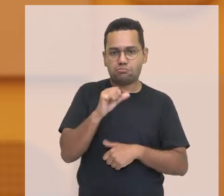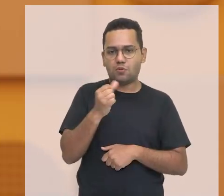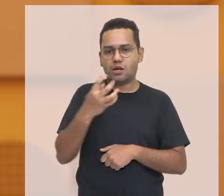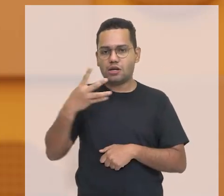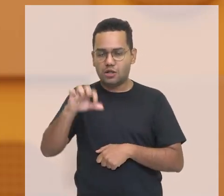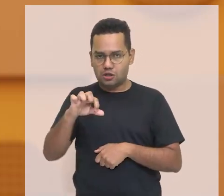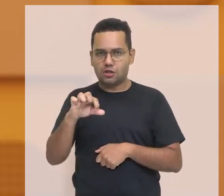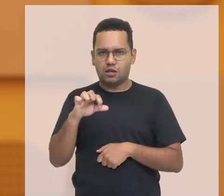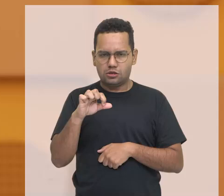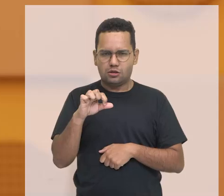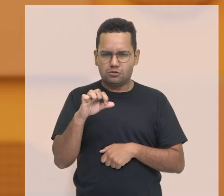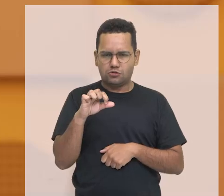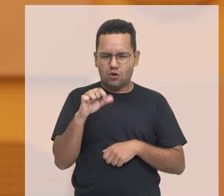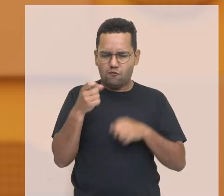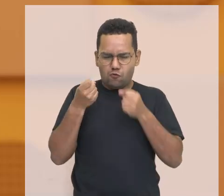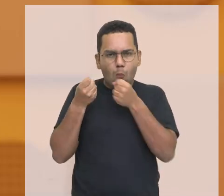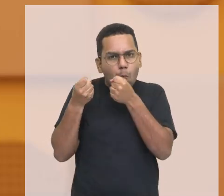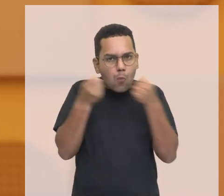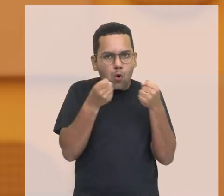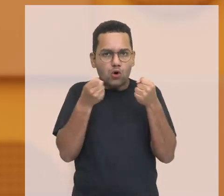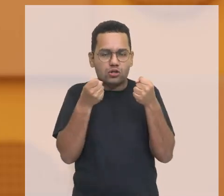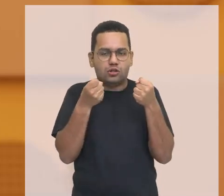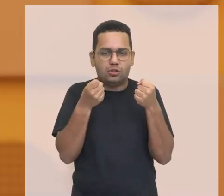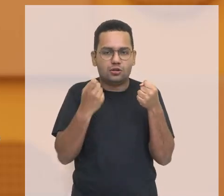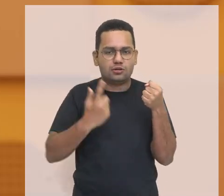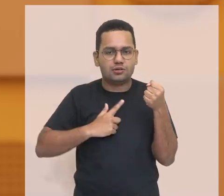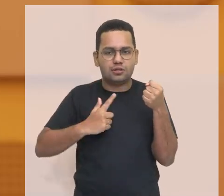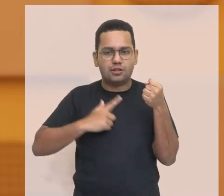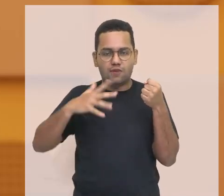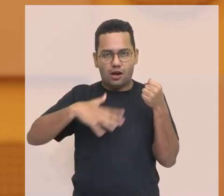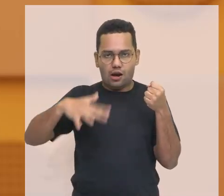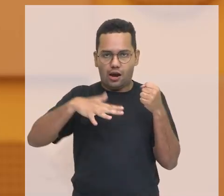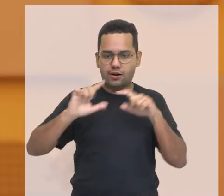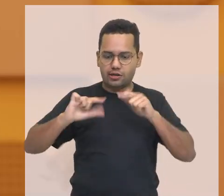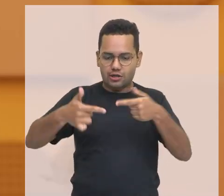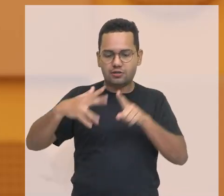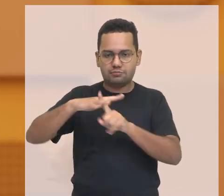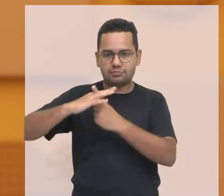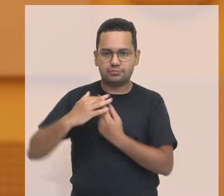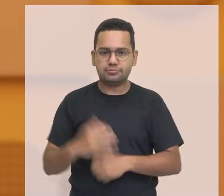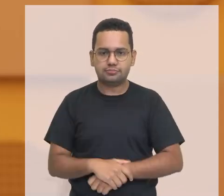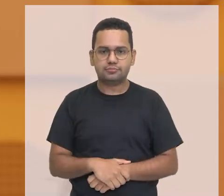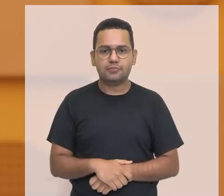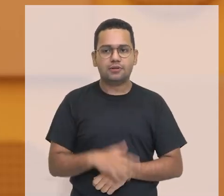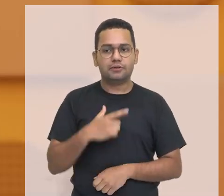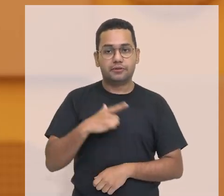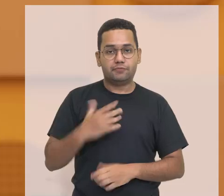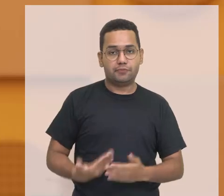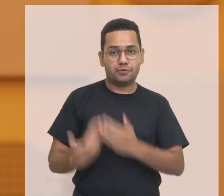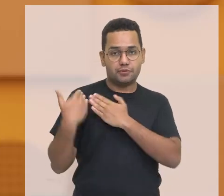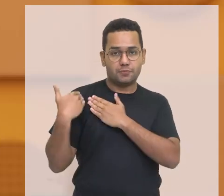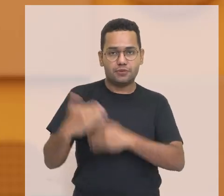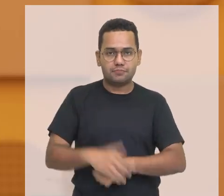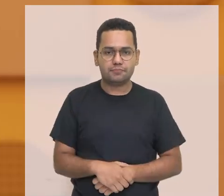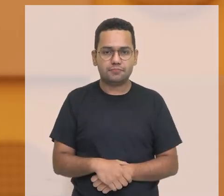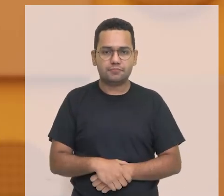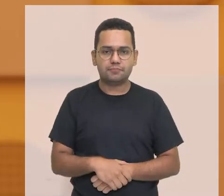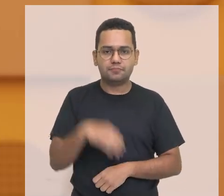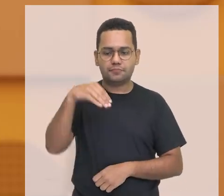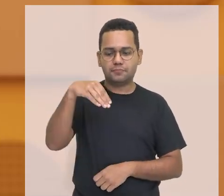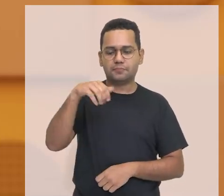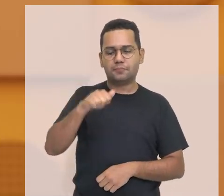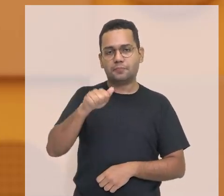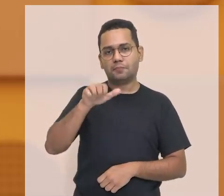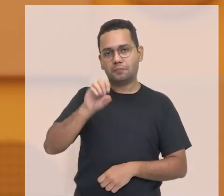tomou o poder, quem começou a implementar esse modelo socialista chinês, foi justamente o seu principal líder, o líder comunista, o